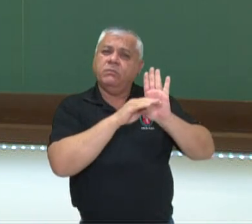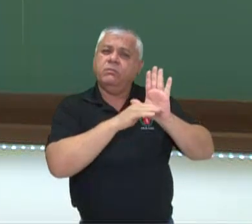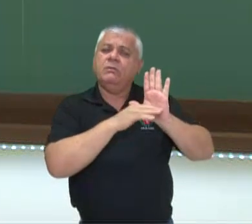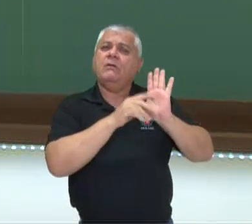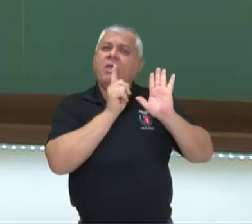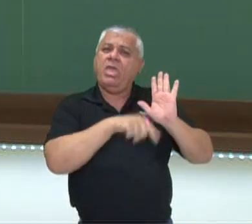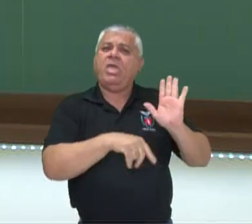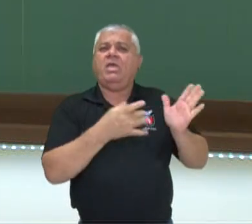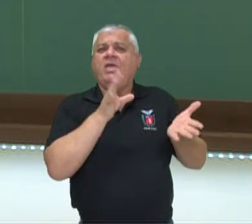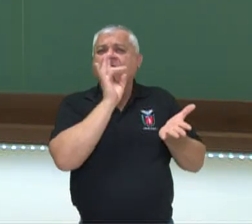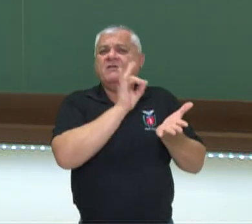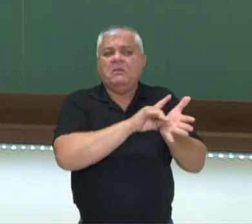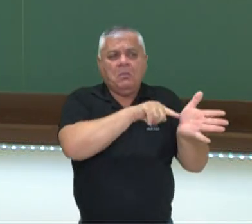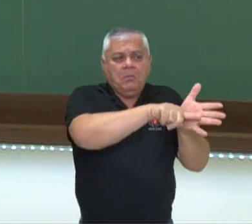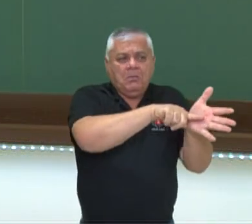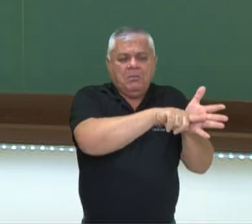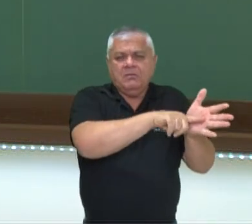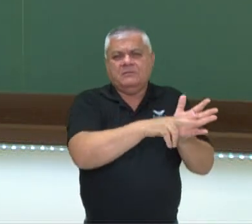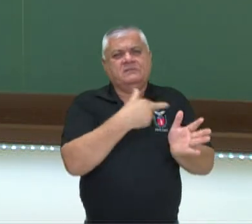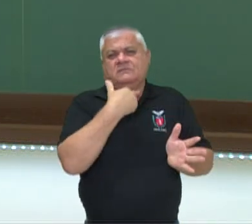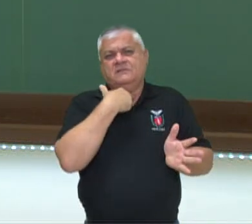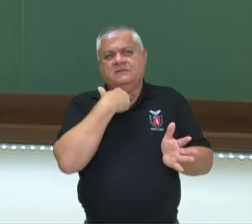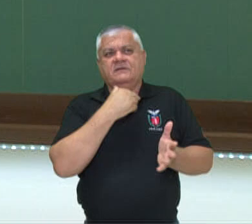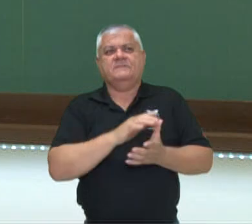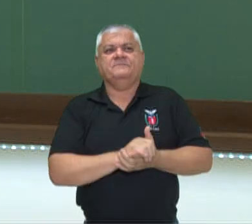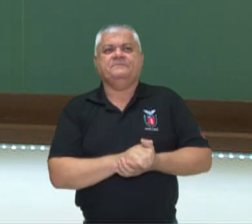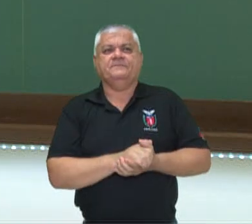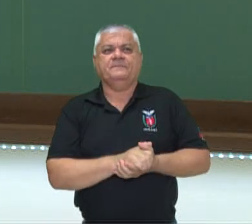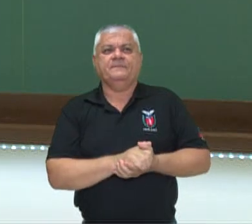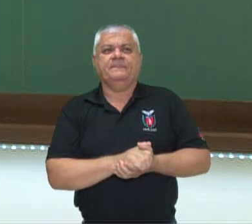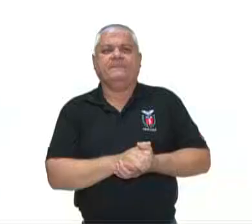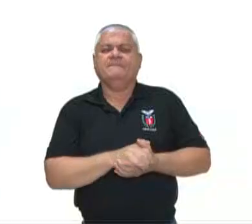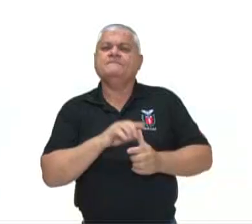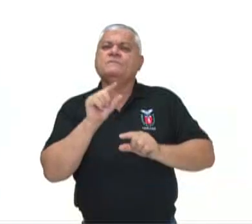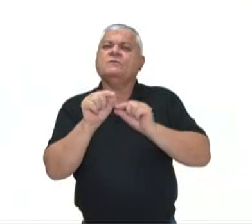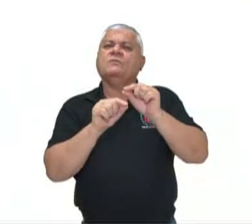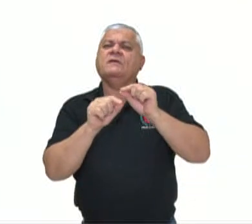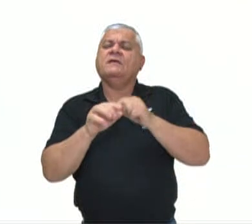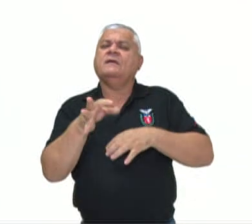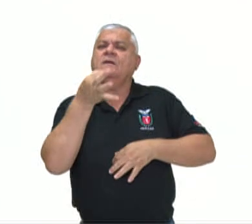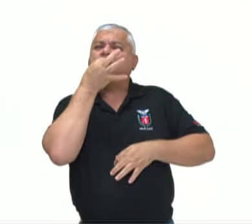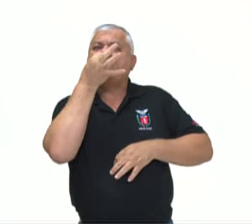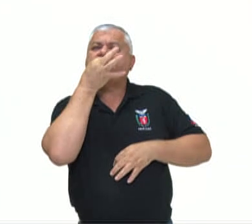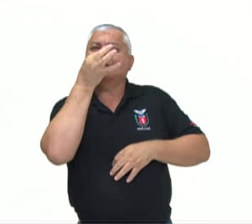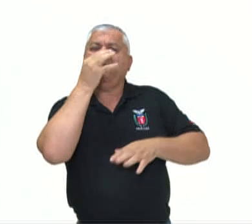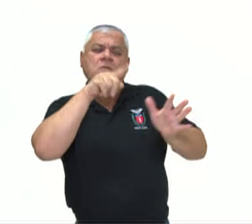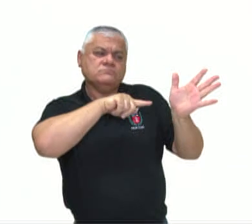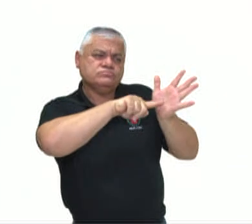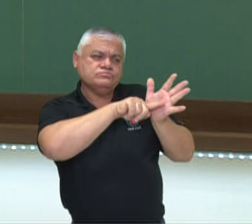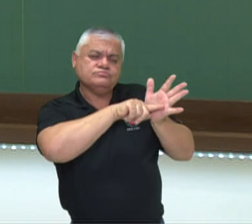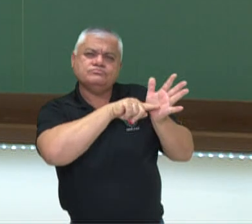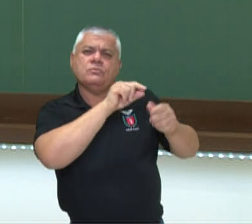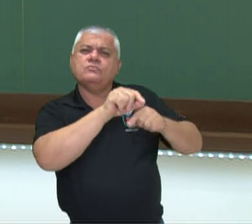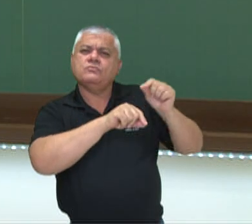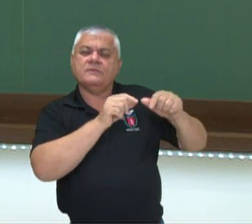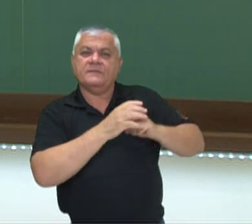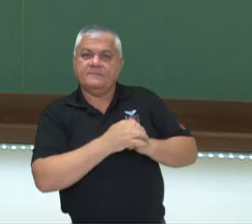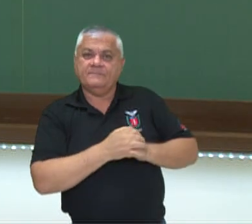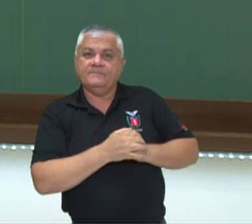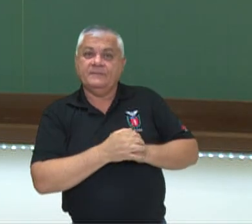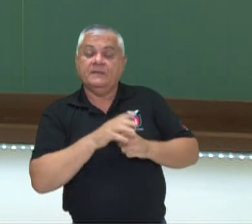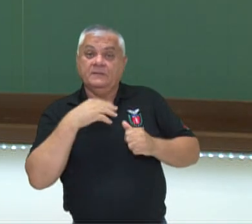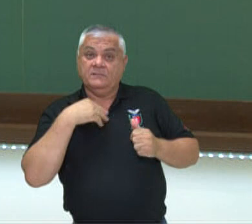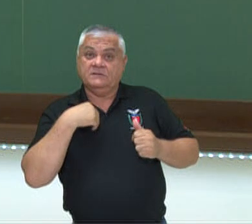ser verificados, tá? O critério da verificabilidade é justamente isso. Então, para que eu